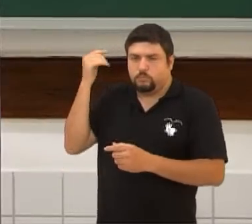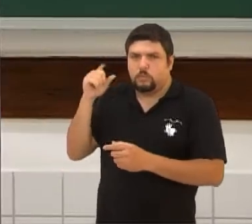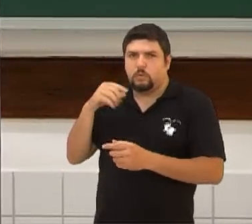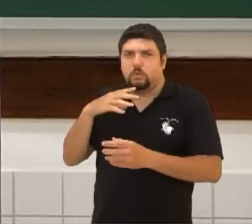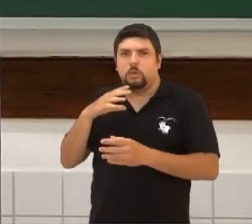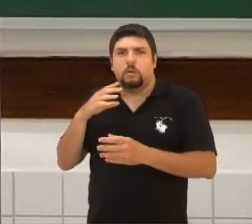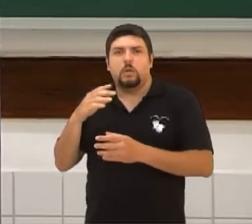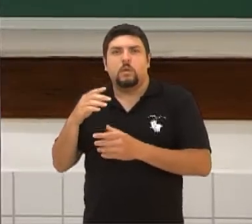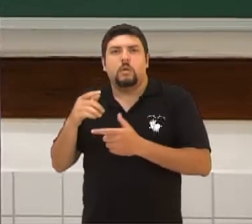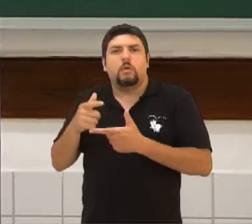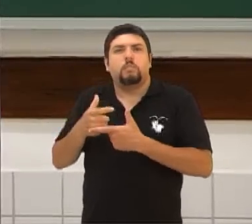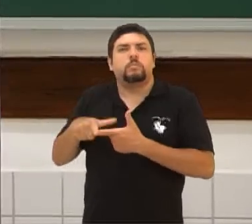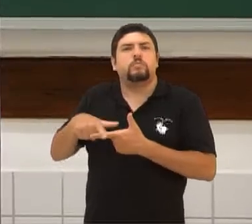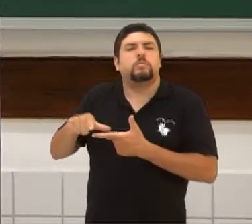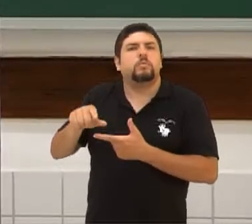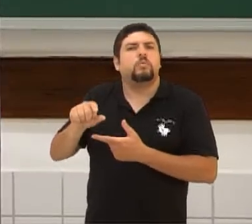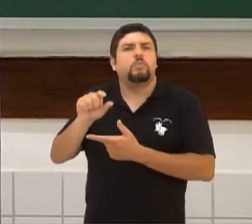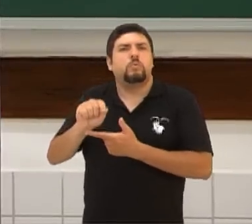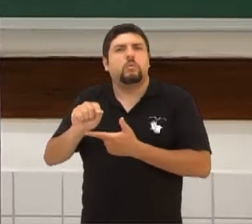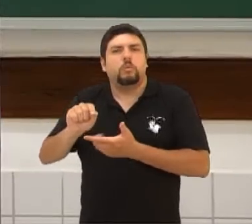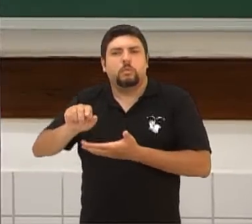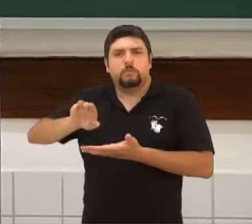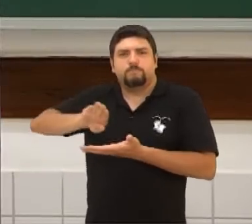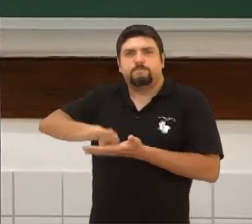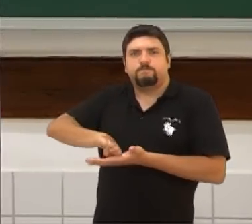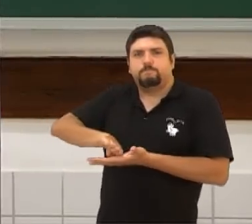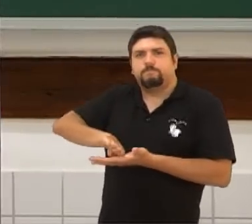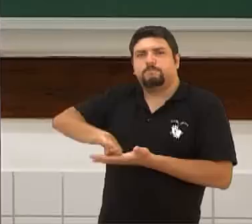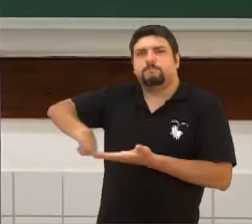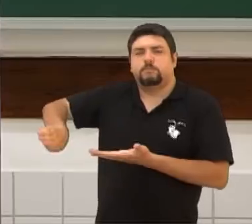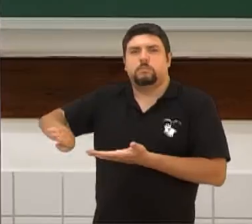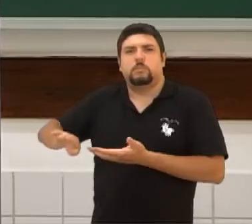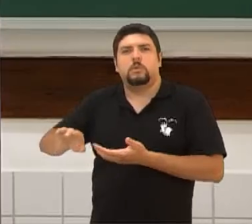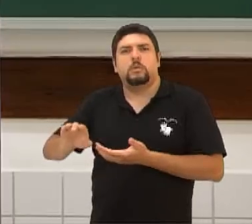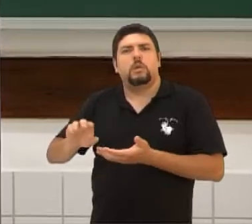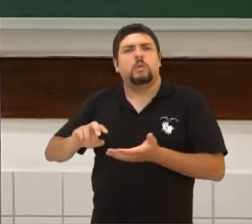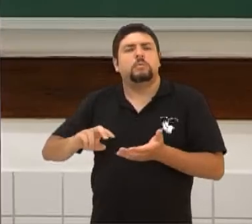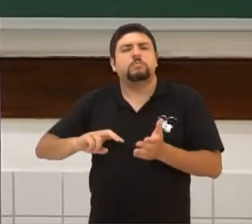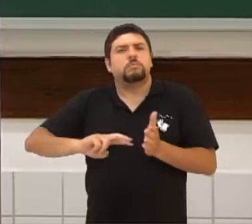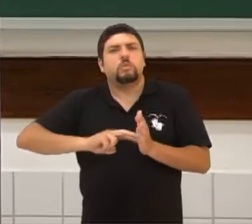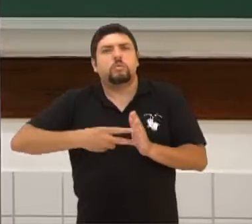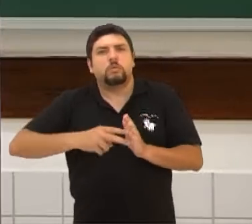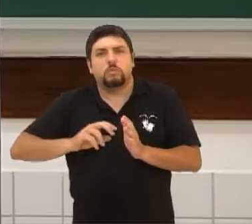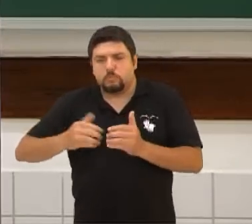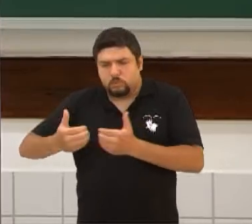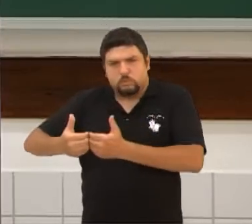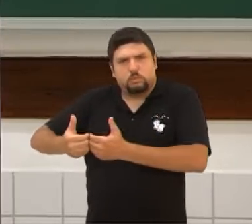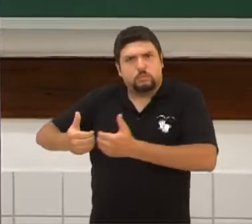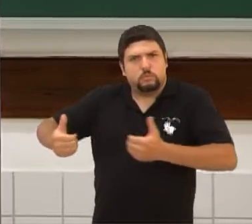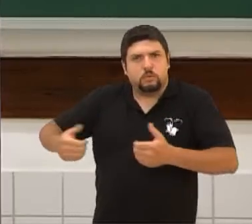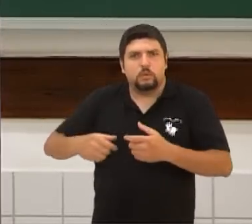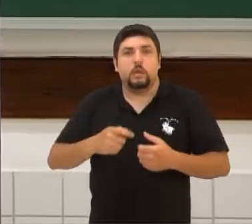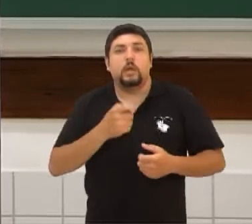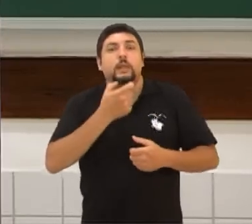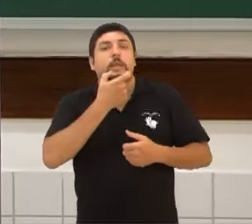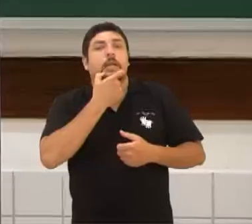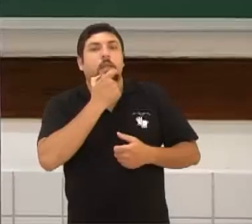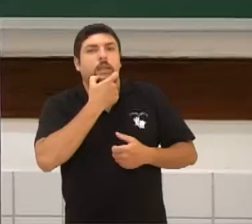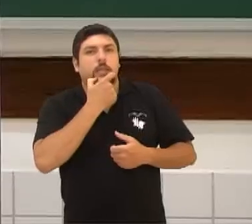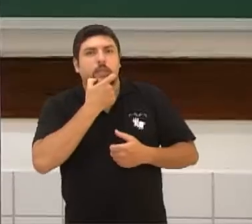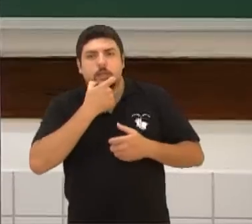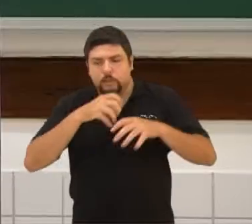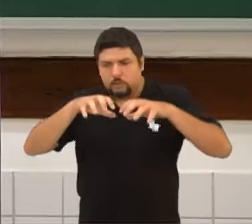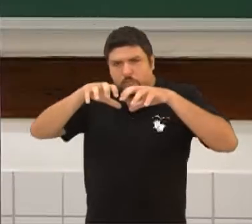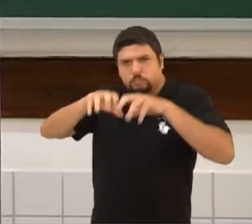consequência do programa do apartheid, né? Que era aquela segregação, aquela separação dos ingleses, que colonizaram o lugar, e dos